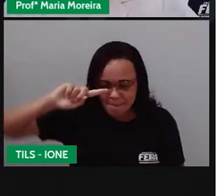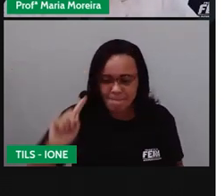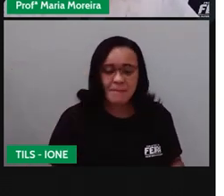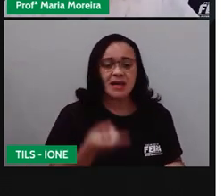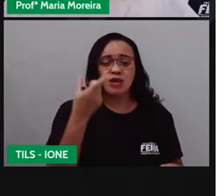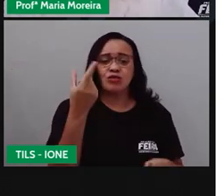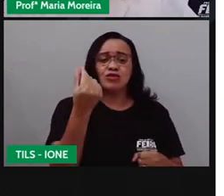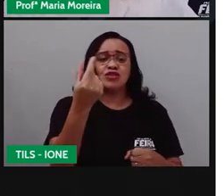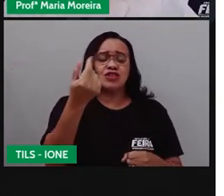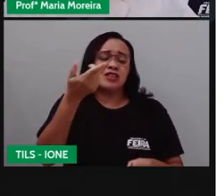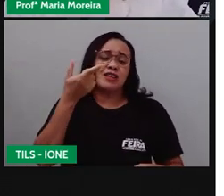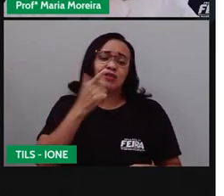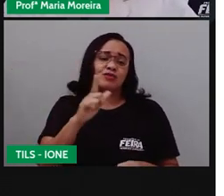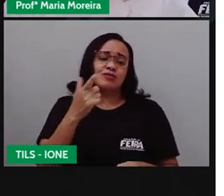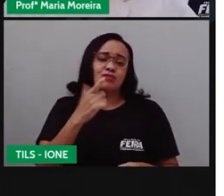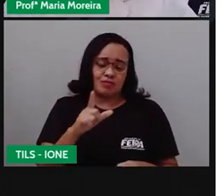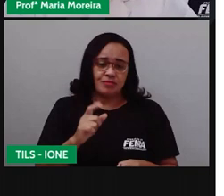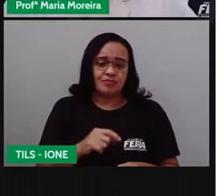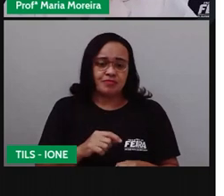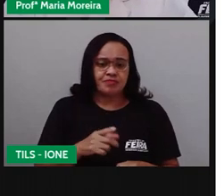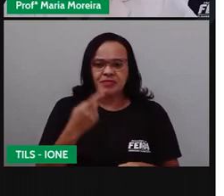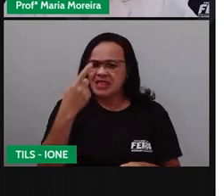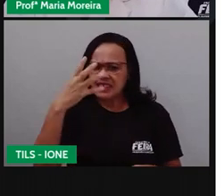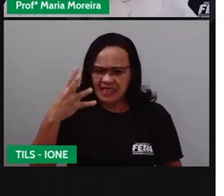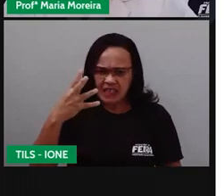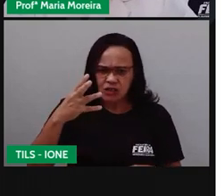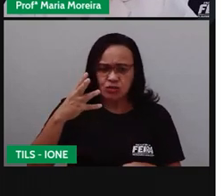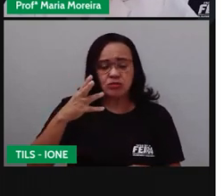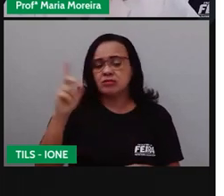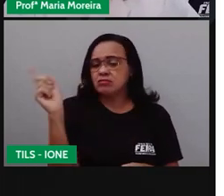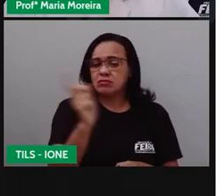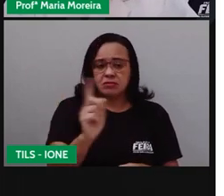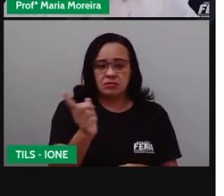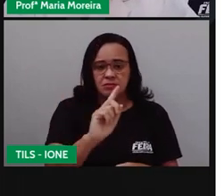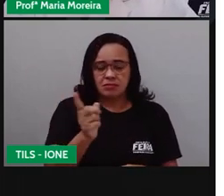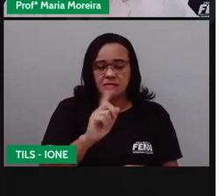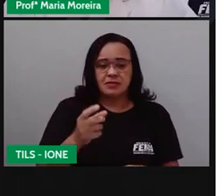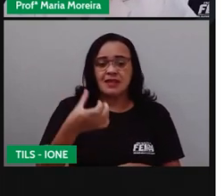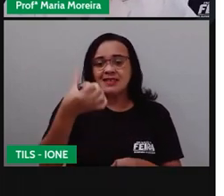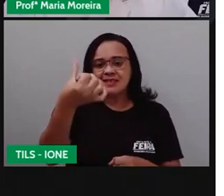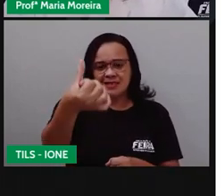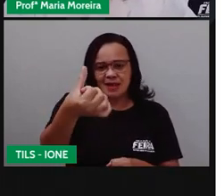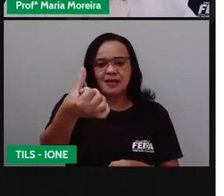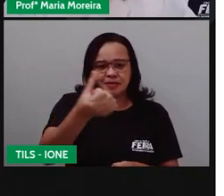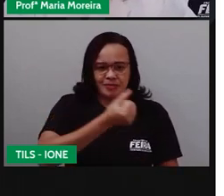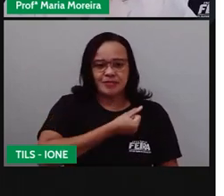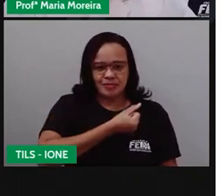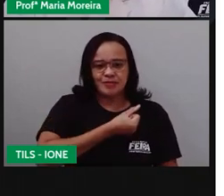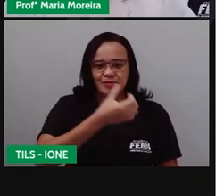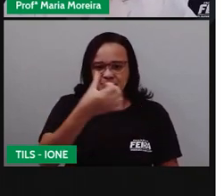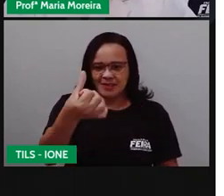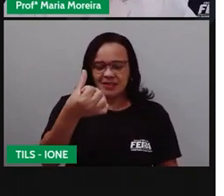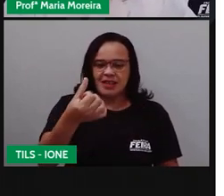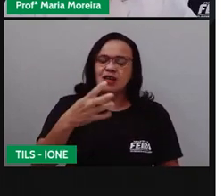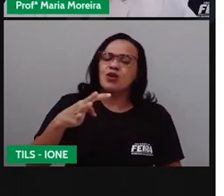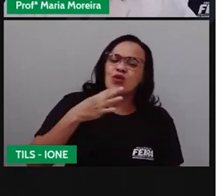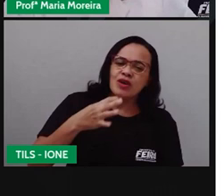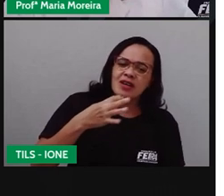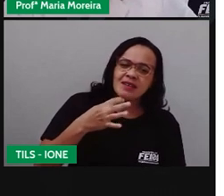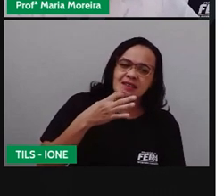francos, né? Então, foi o 14 bis? Não, foi o número 6. Vamos conhecer mais um pouquinho